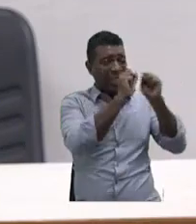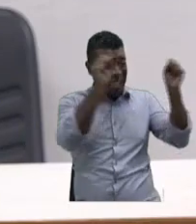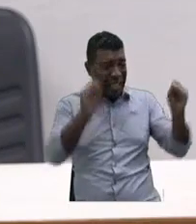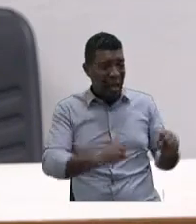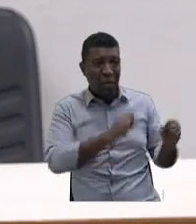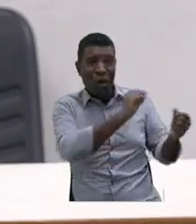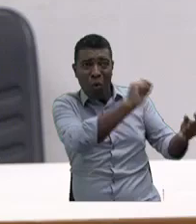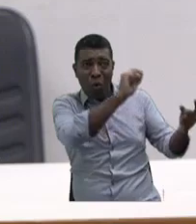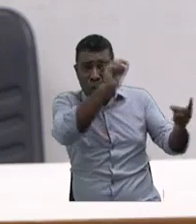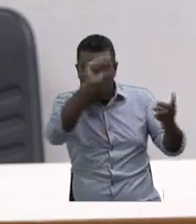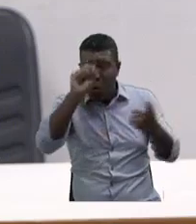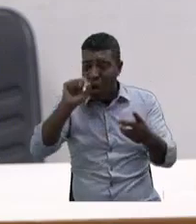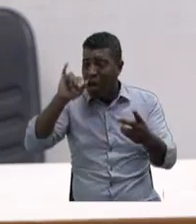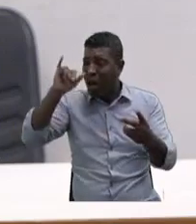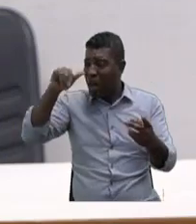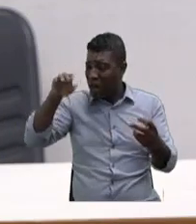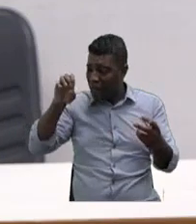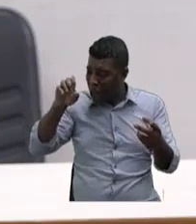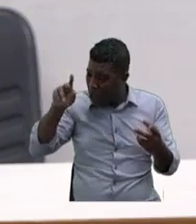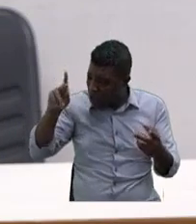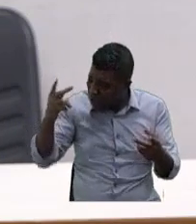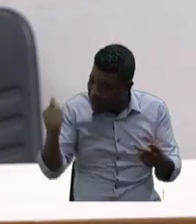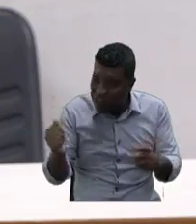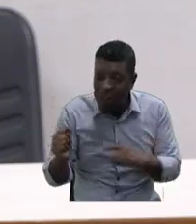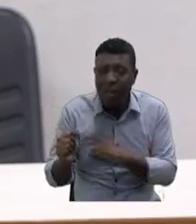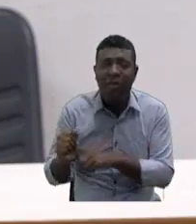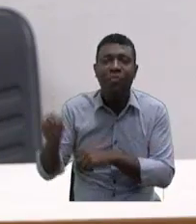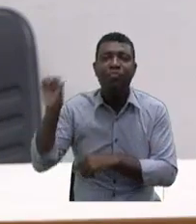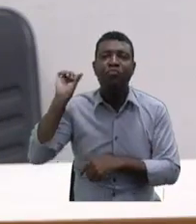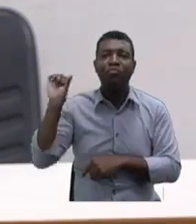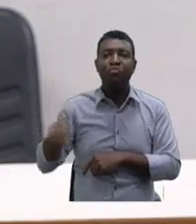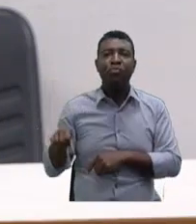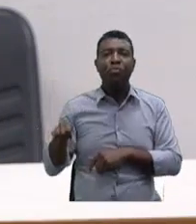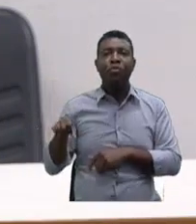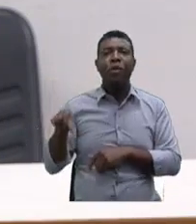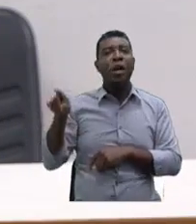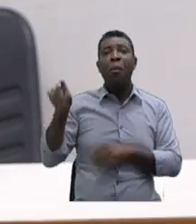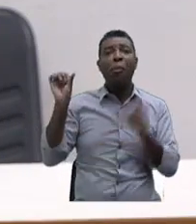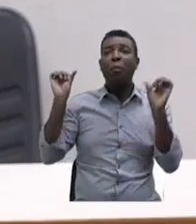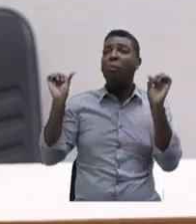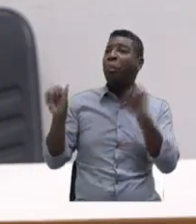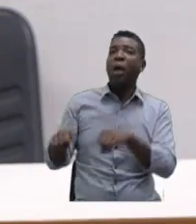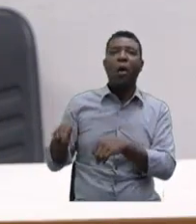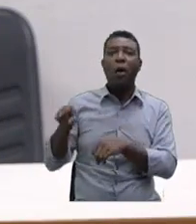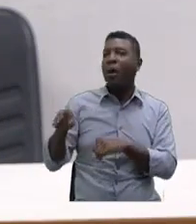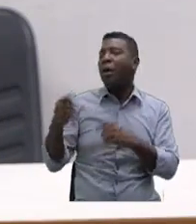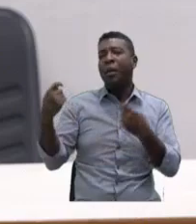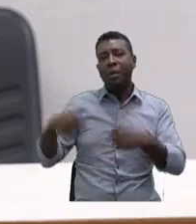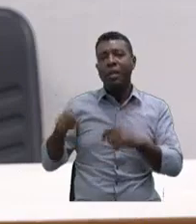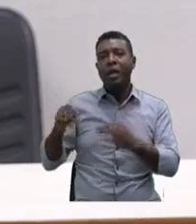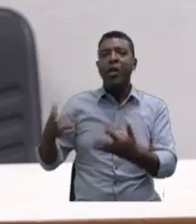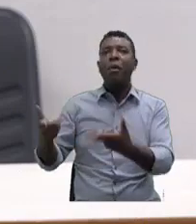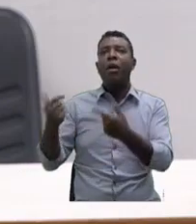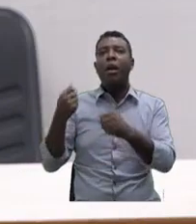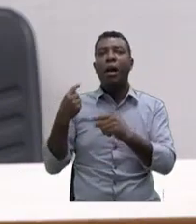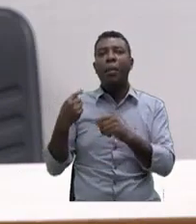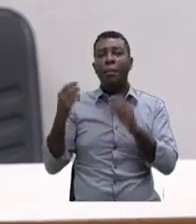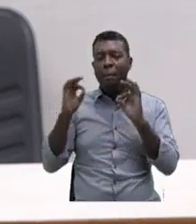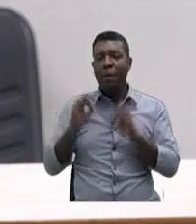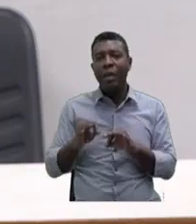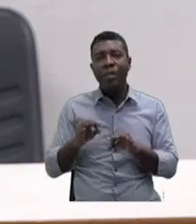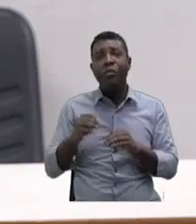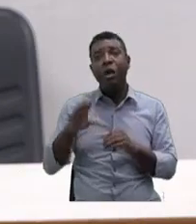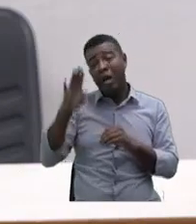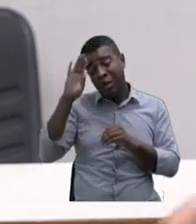problemático. Nós colocamos agora, vamos colocar, obviamente, mas está em debate, sobretudo no Conselho, no PPAG, a